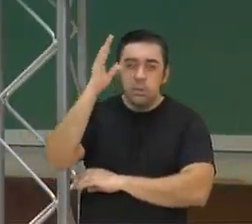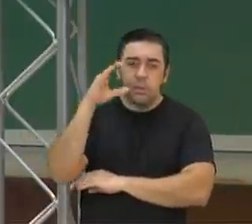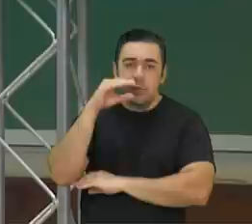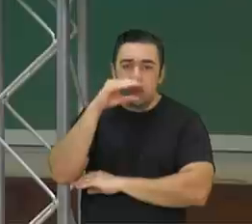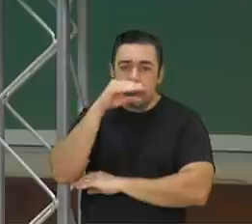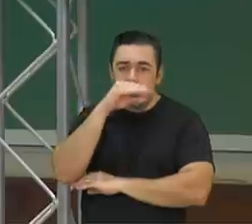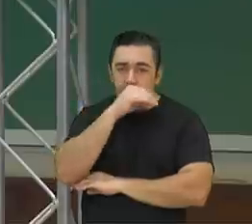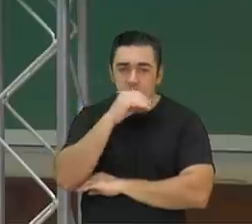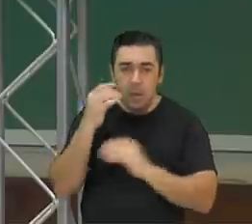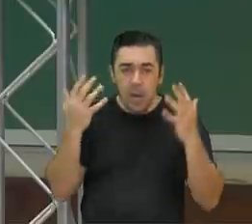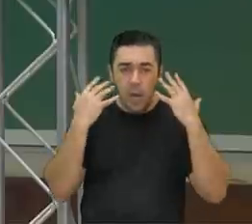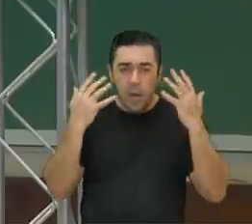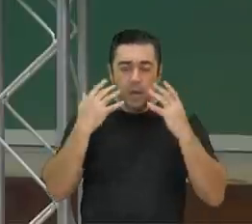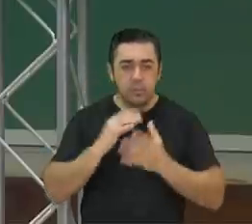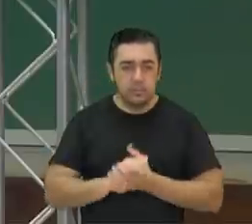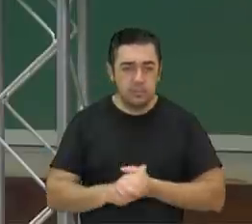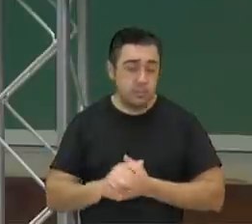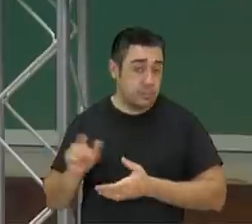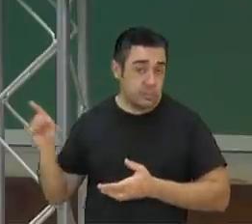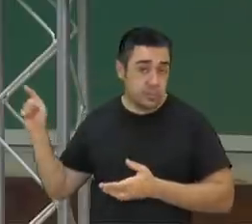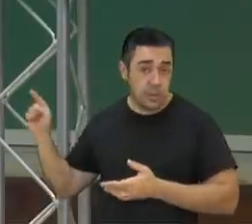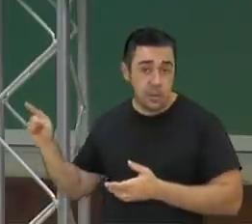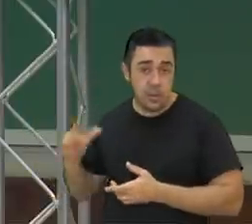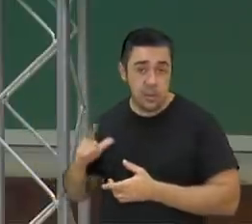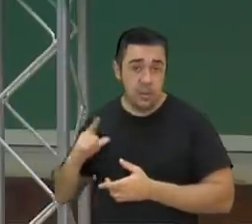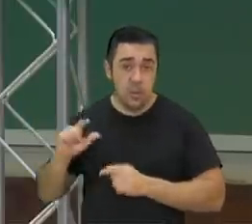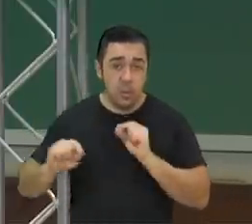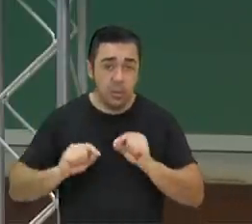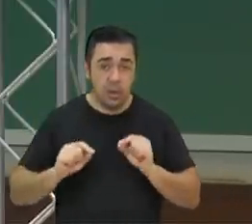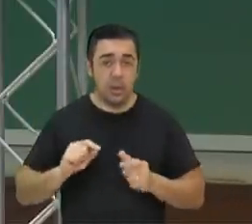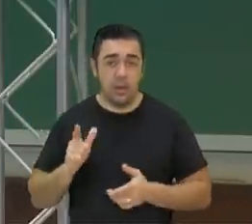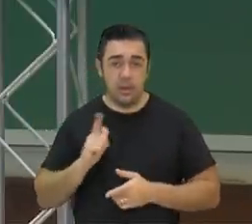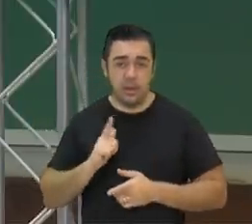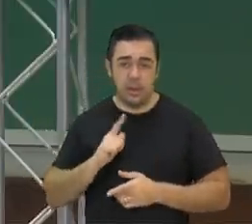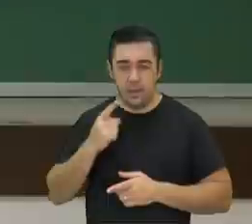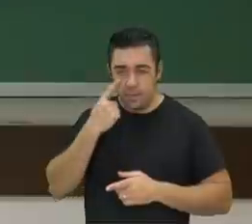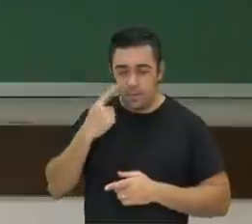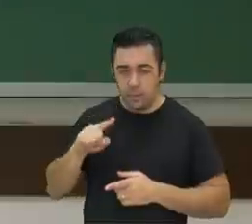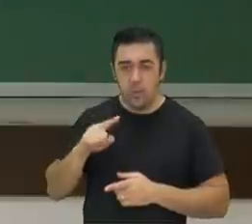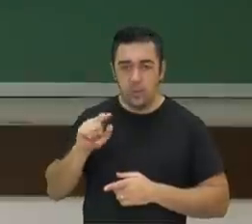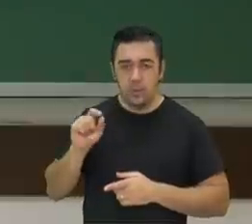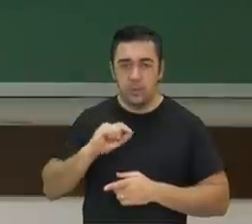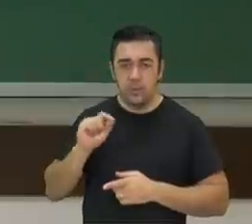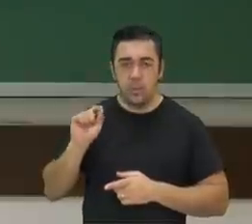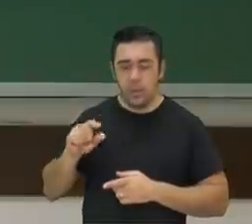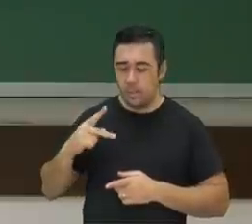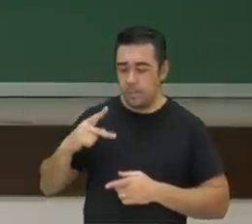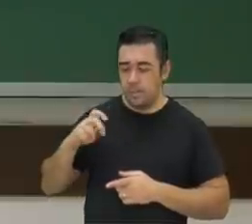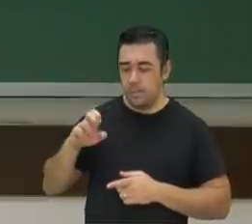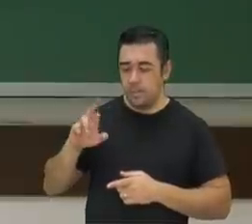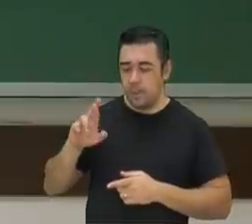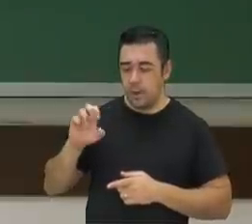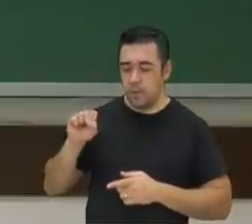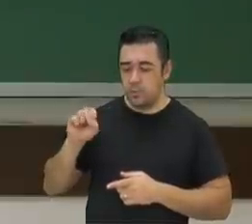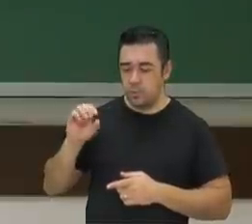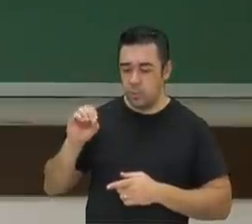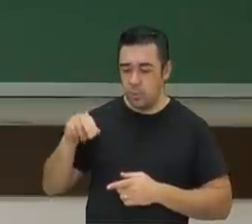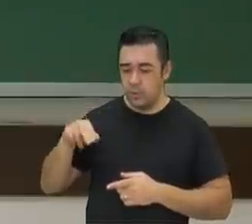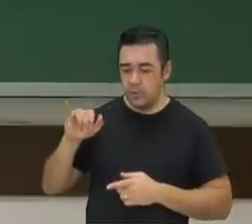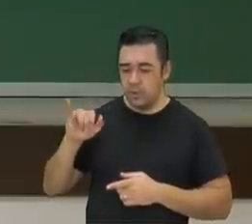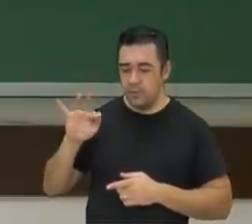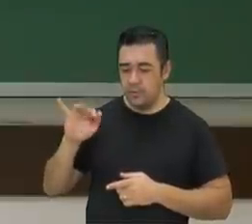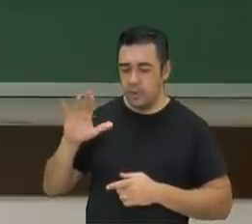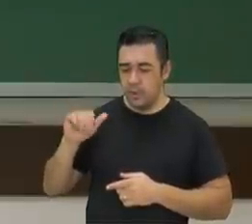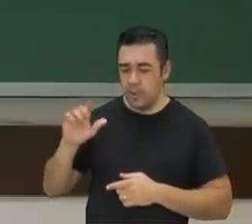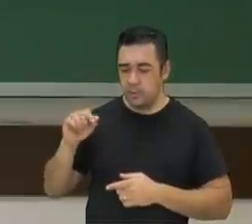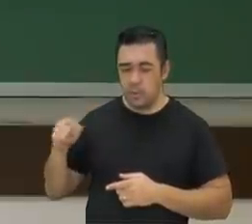de linguagem. Aqui, no caso, a gente tem uma personificação, né? Lembra que a gente viu, fez exercício nas aulas passadas aí, né? Que é